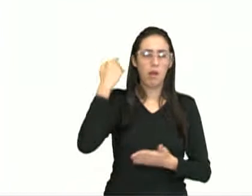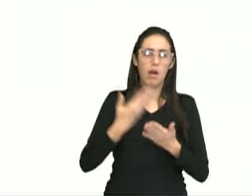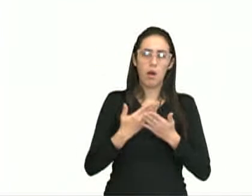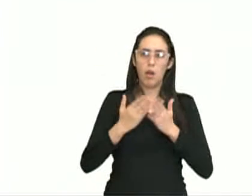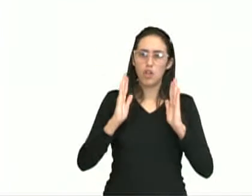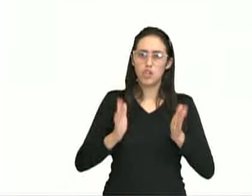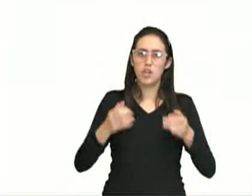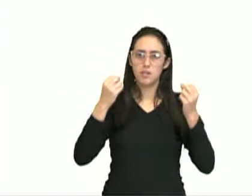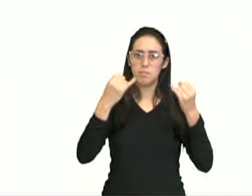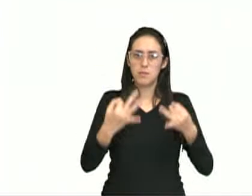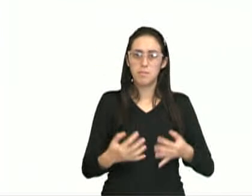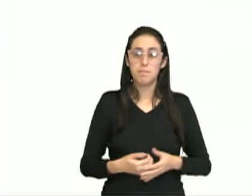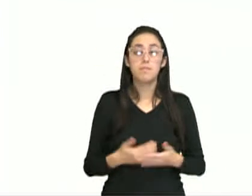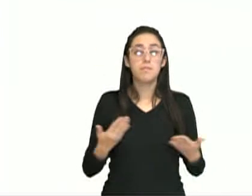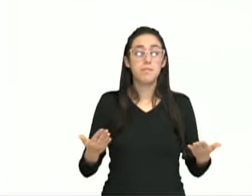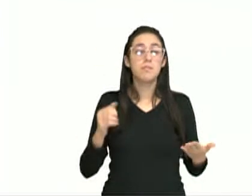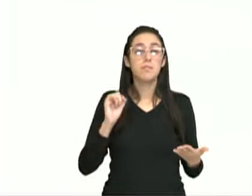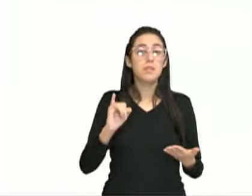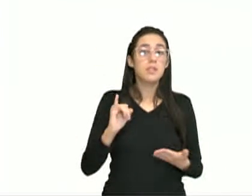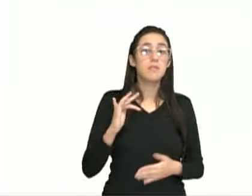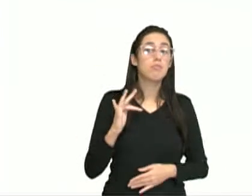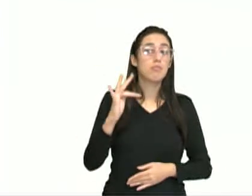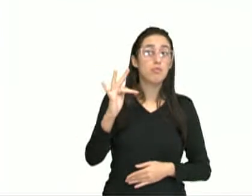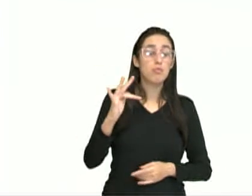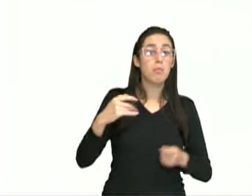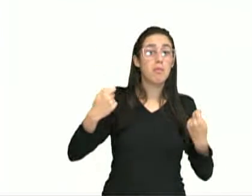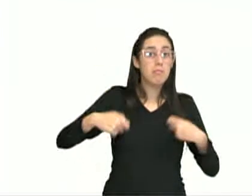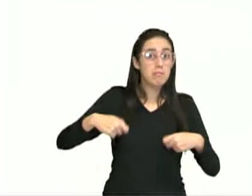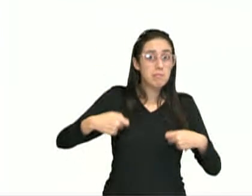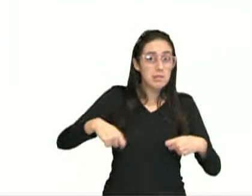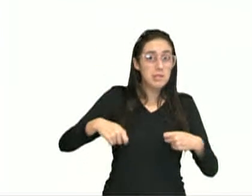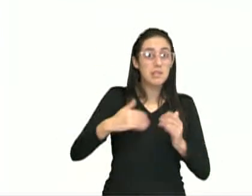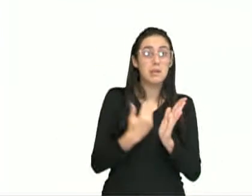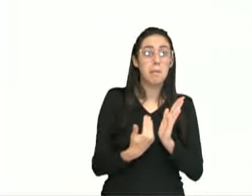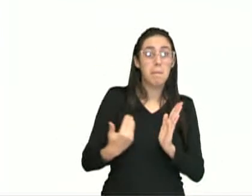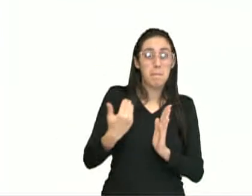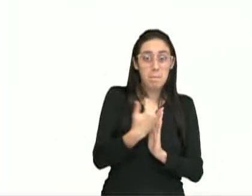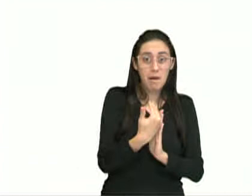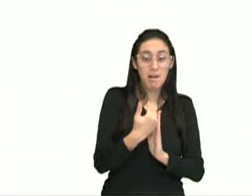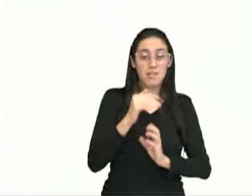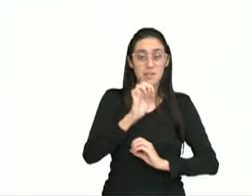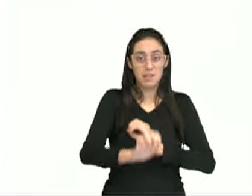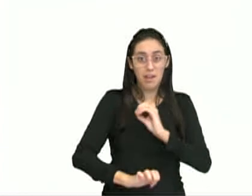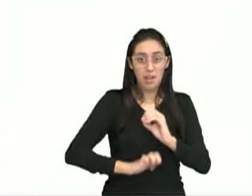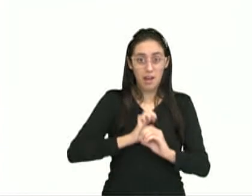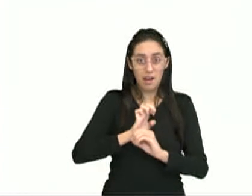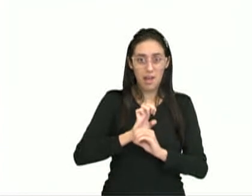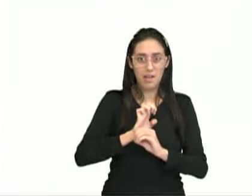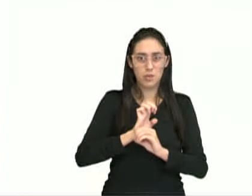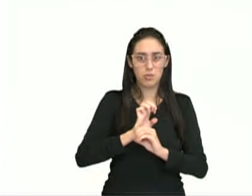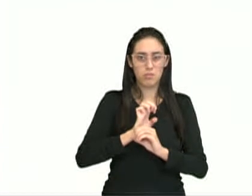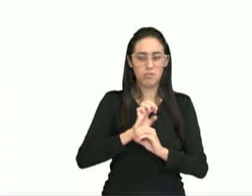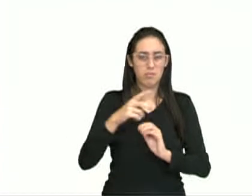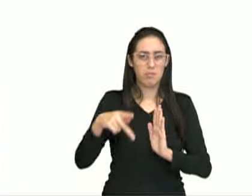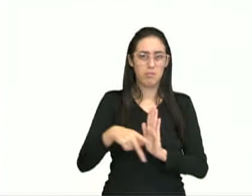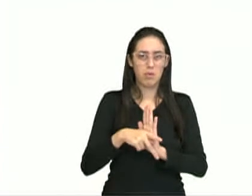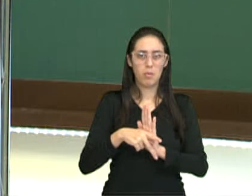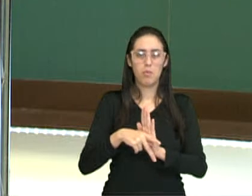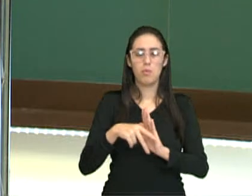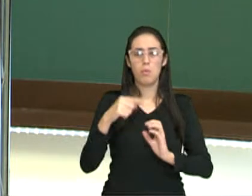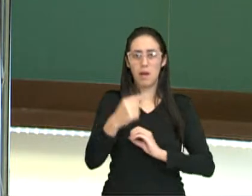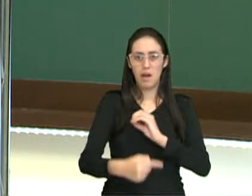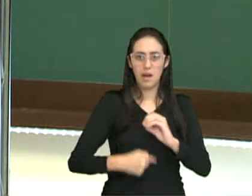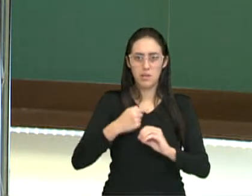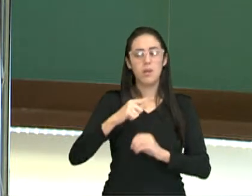Então, se mais para frente houver necessidade de mais elétrons, nesses nossos átomos criados, aí vamos